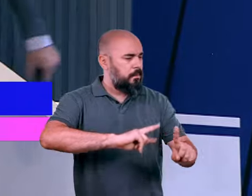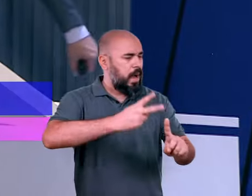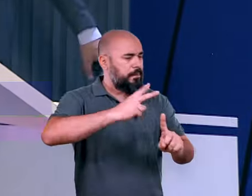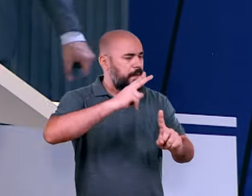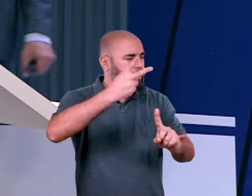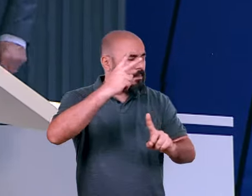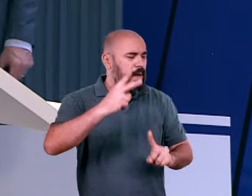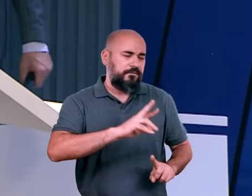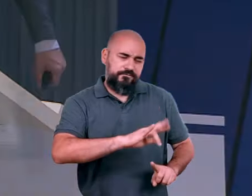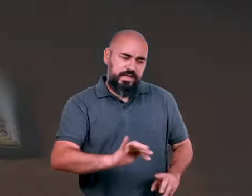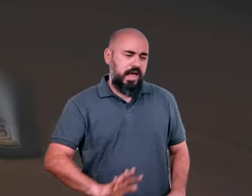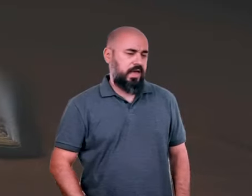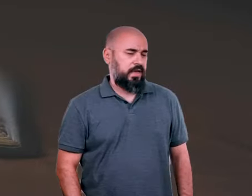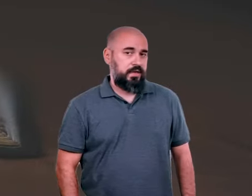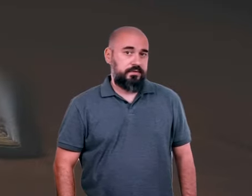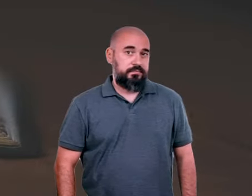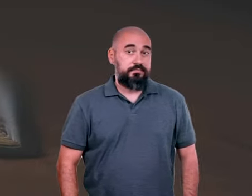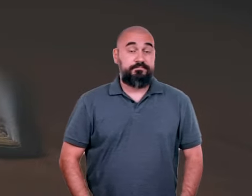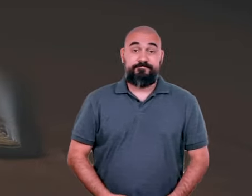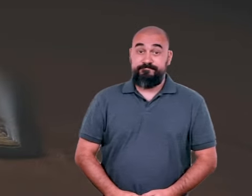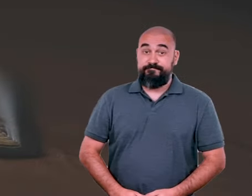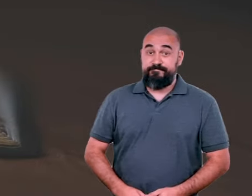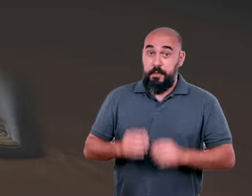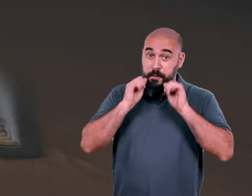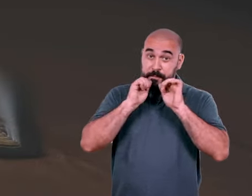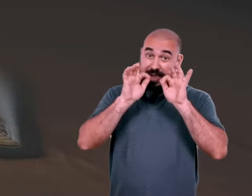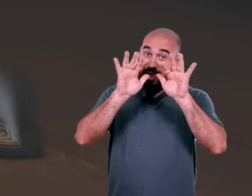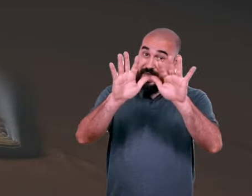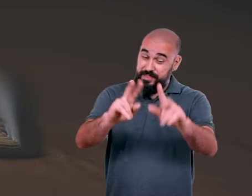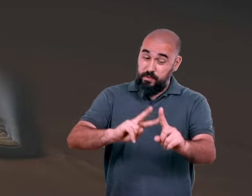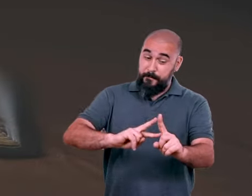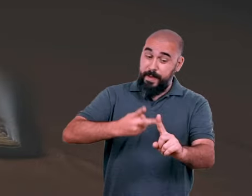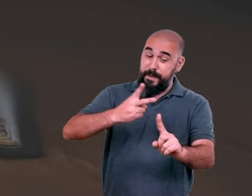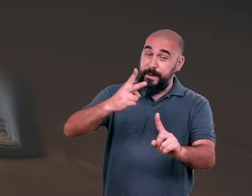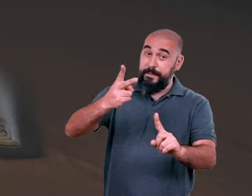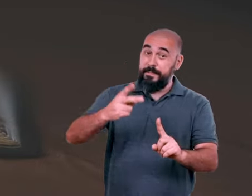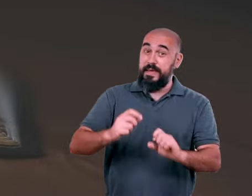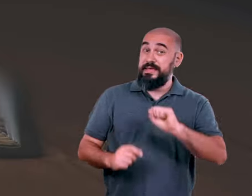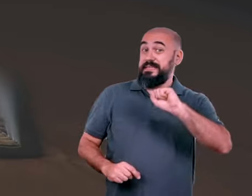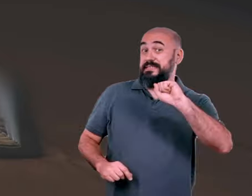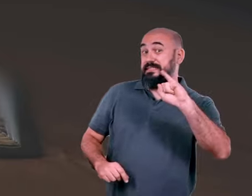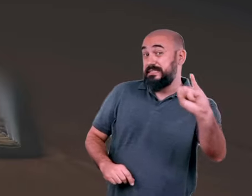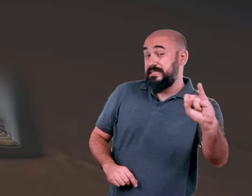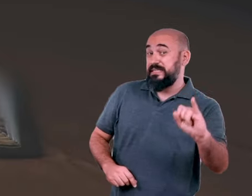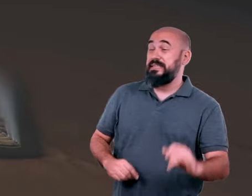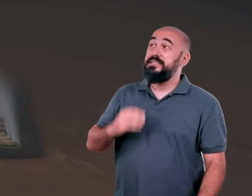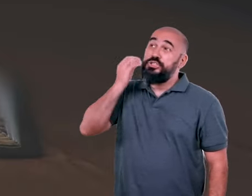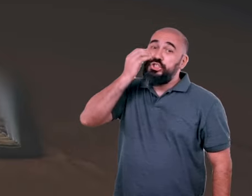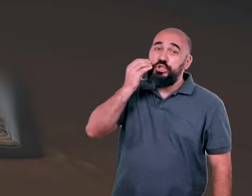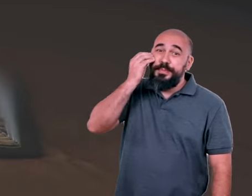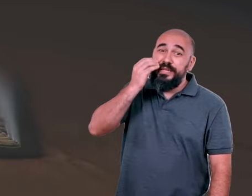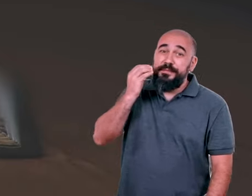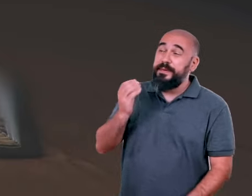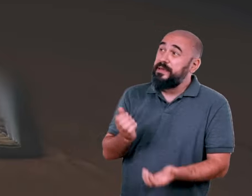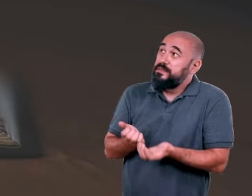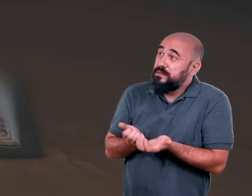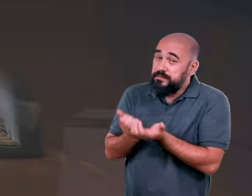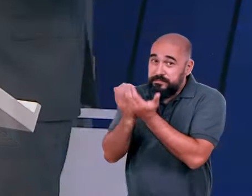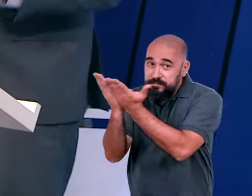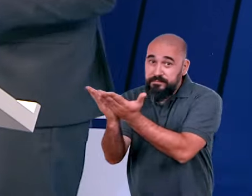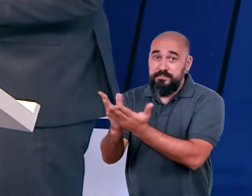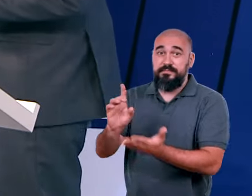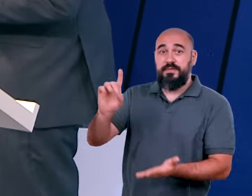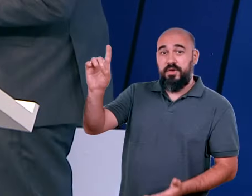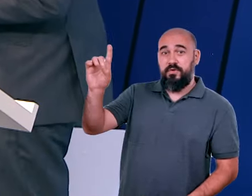As bênçãos incontáveis virão àqueles que provam a Deus. Se